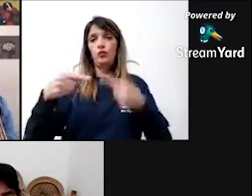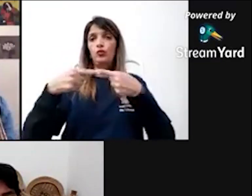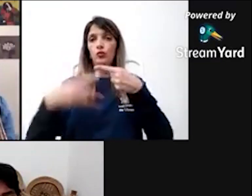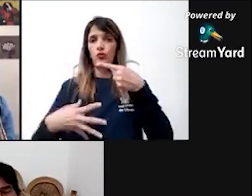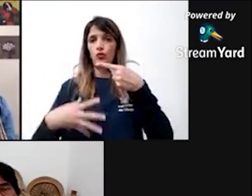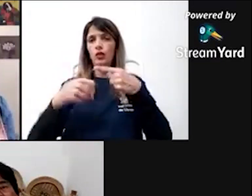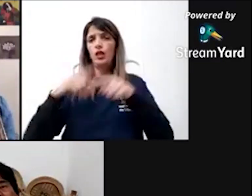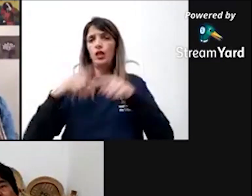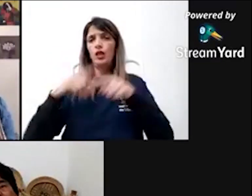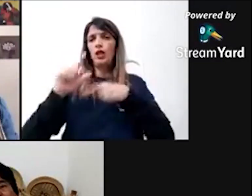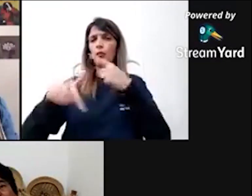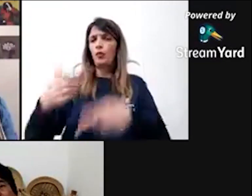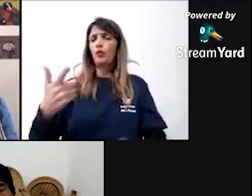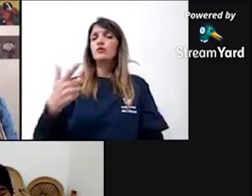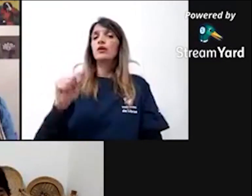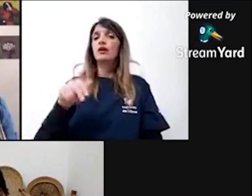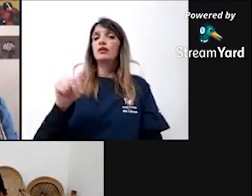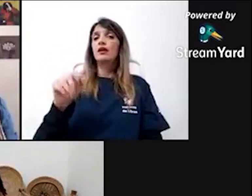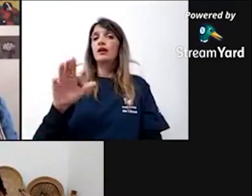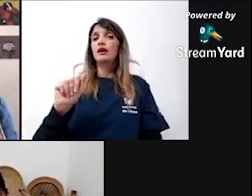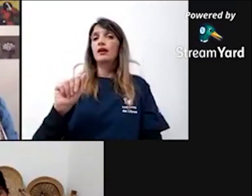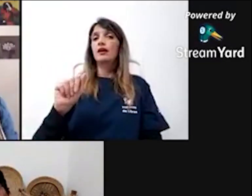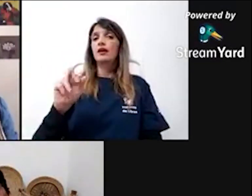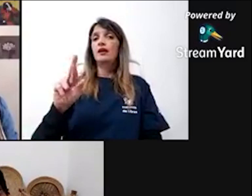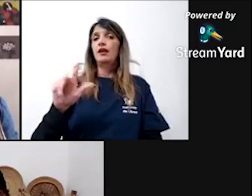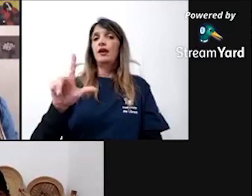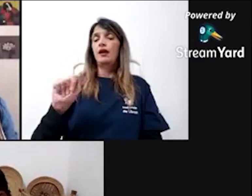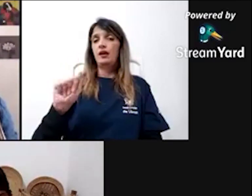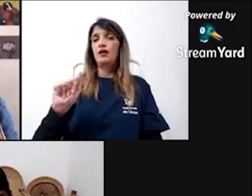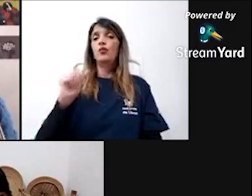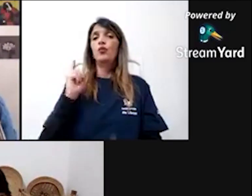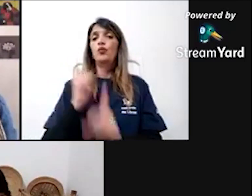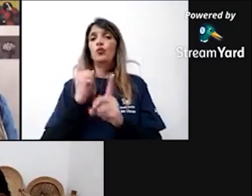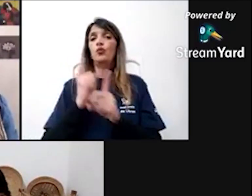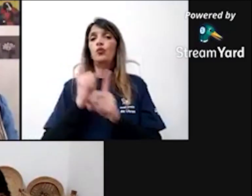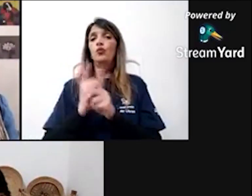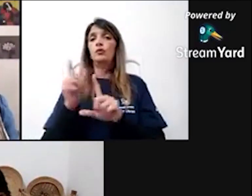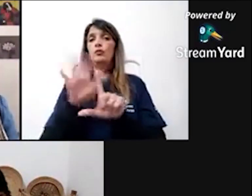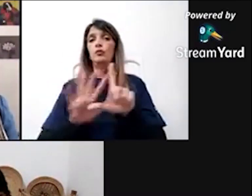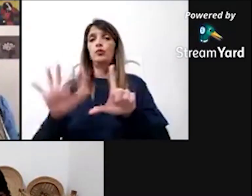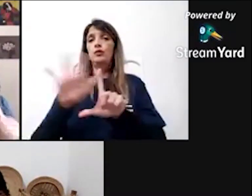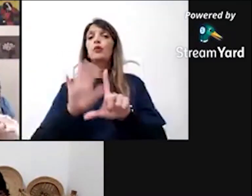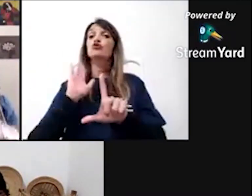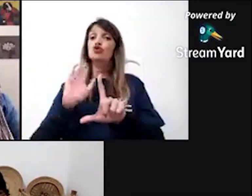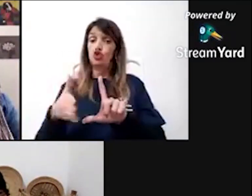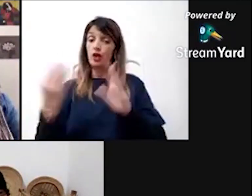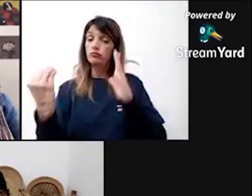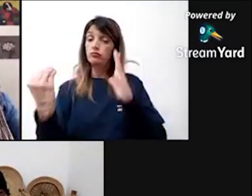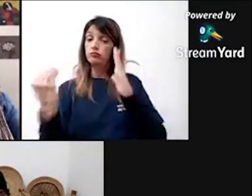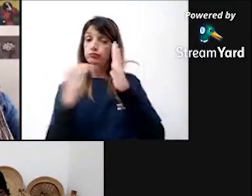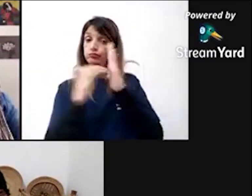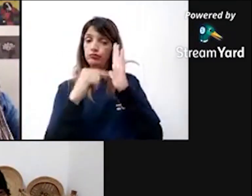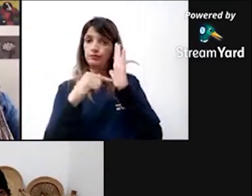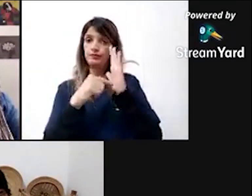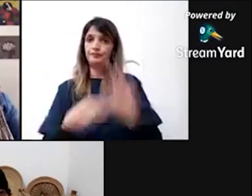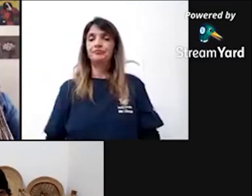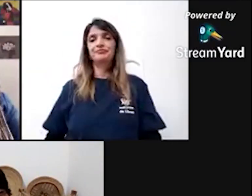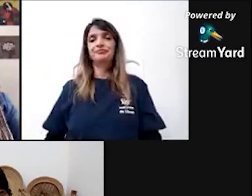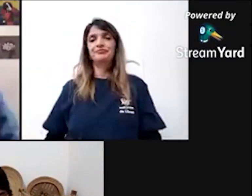que vai colocar aqui, mas é facilmente encontrado no portal, já está lá há bastante tempo, tá bom? É isso,